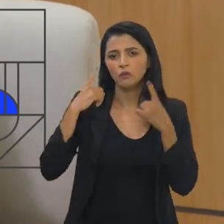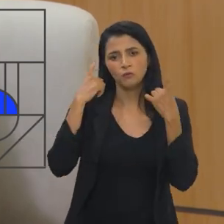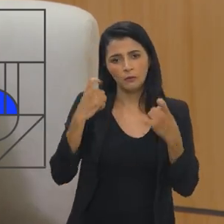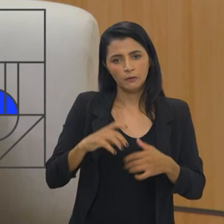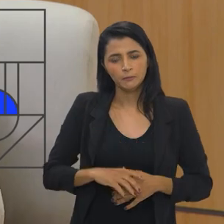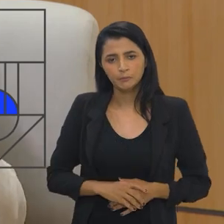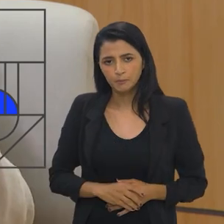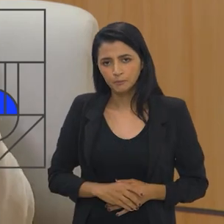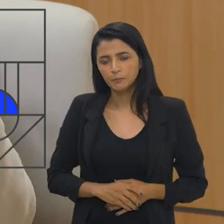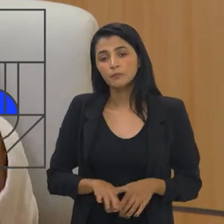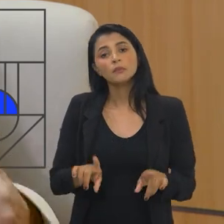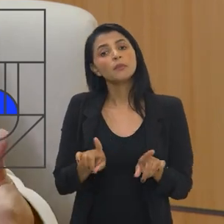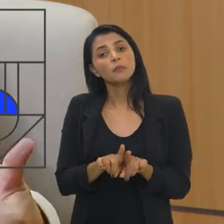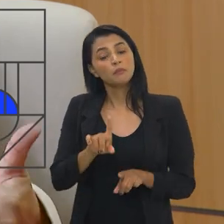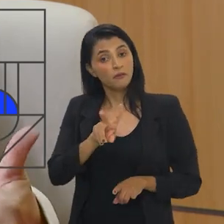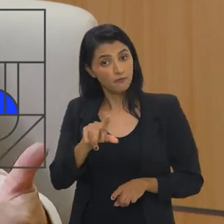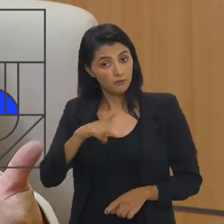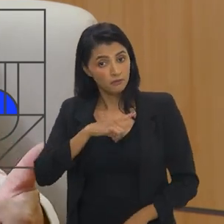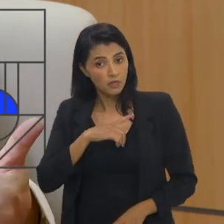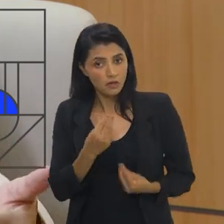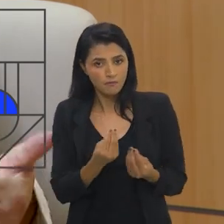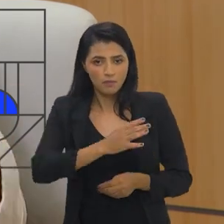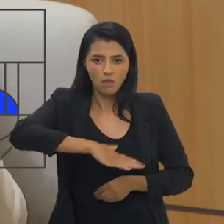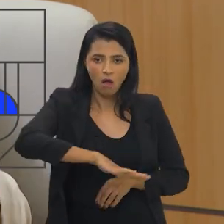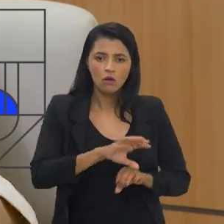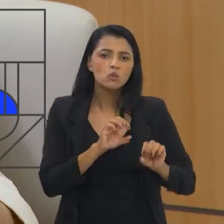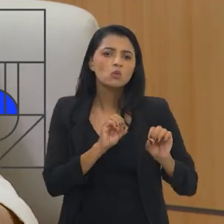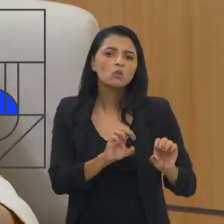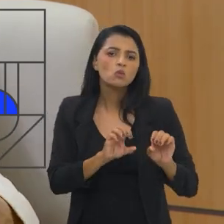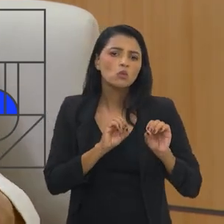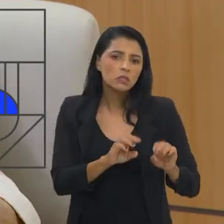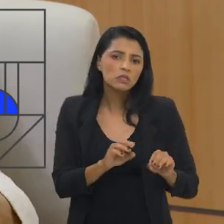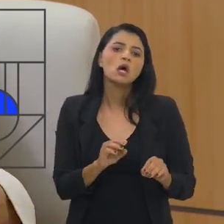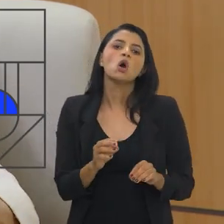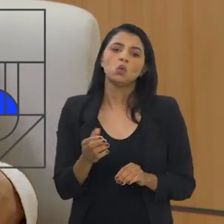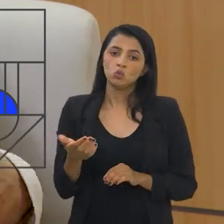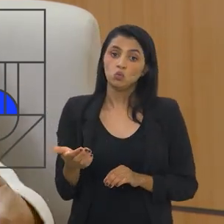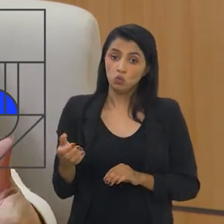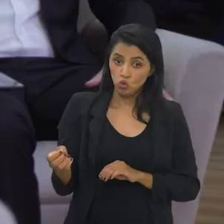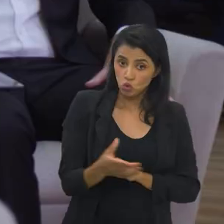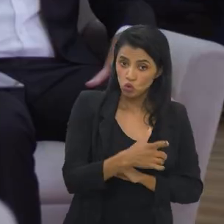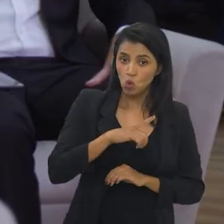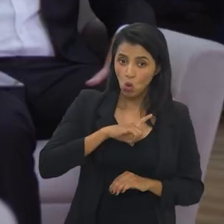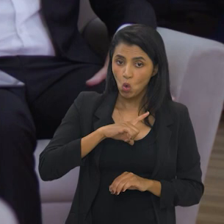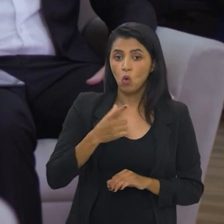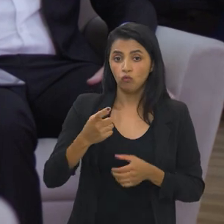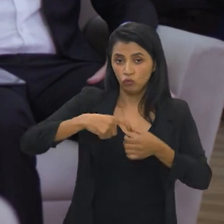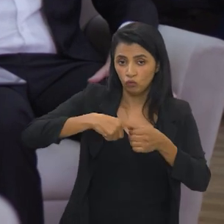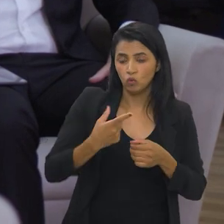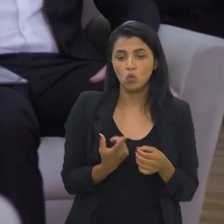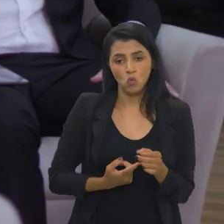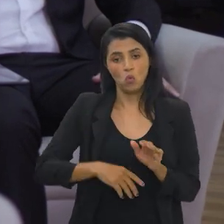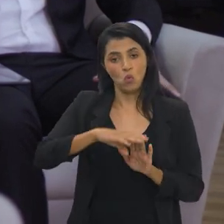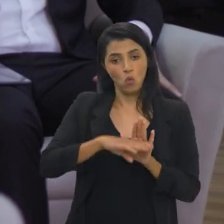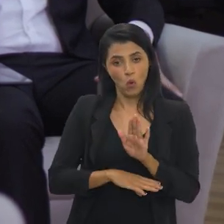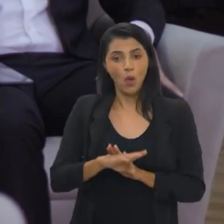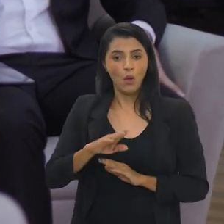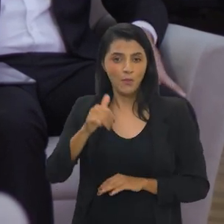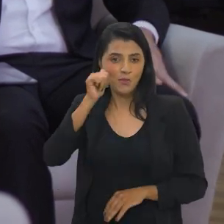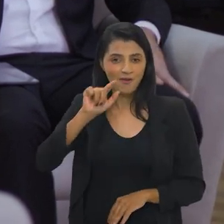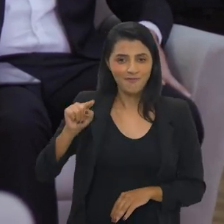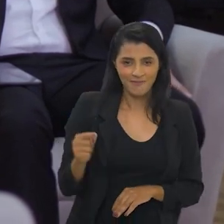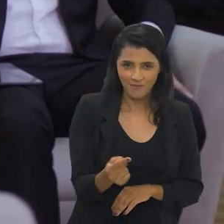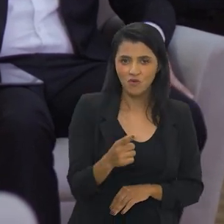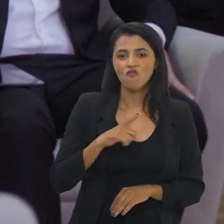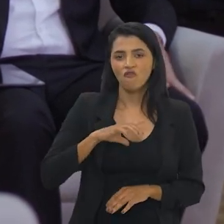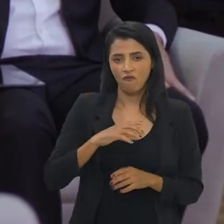violência Nós também vamos ter na área de educação o relançamento de mulheres mil né que